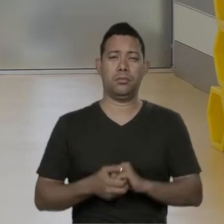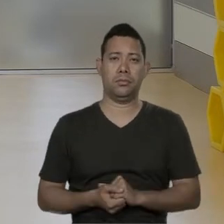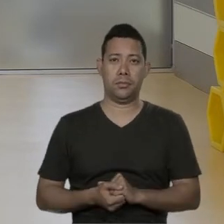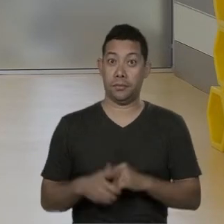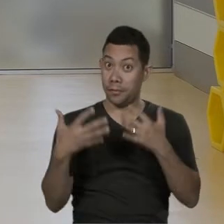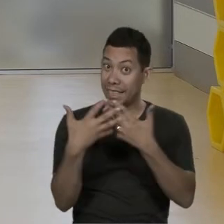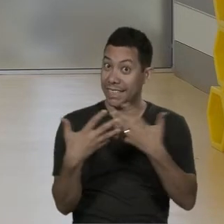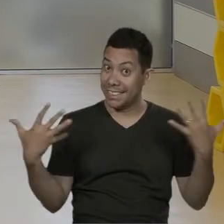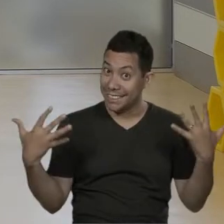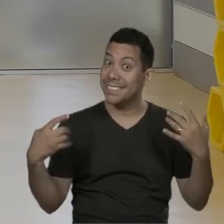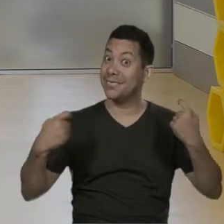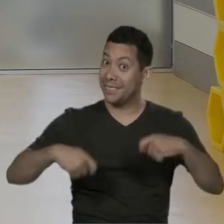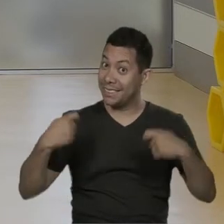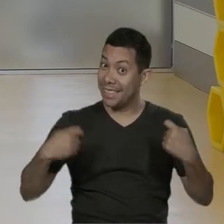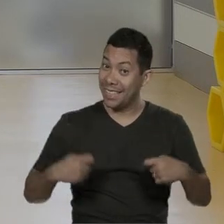Naquele sorrisão.